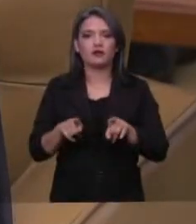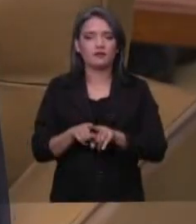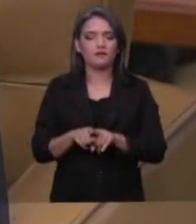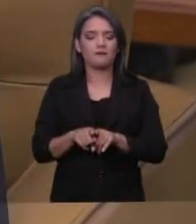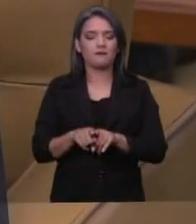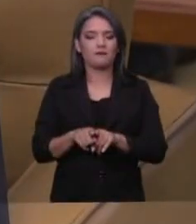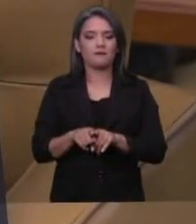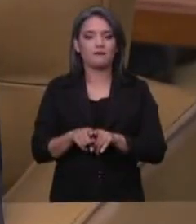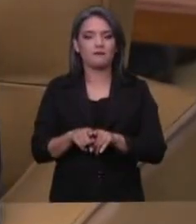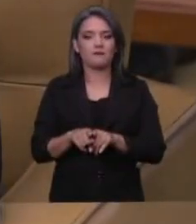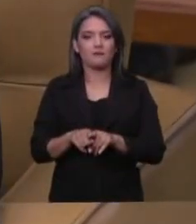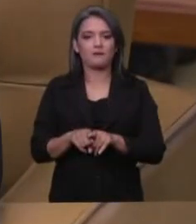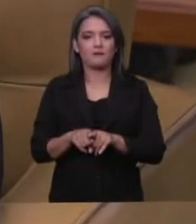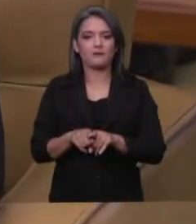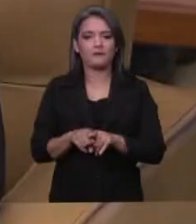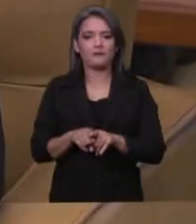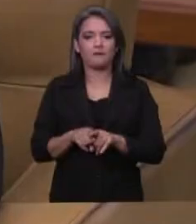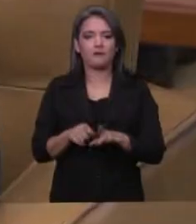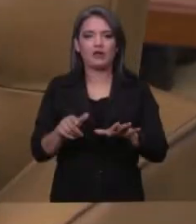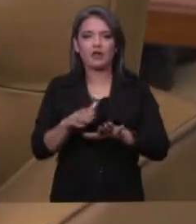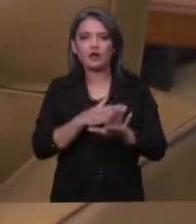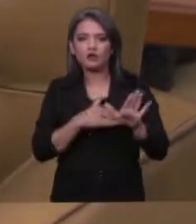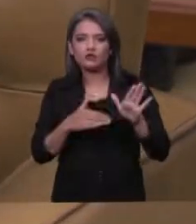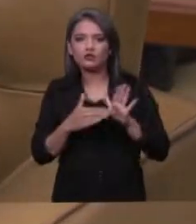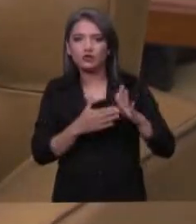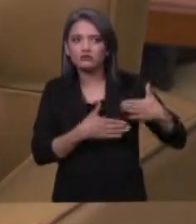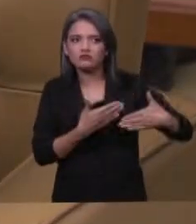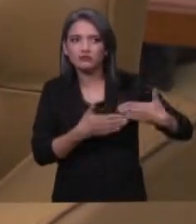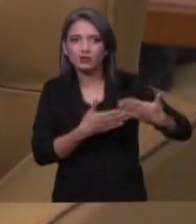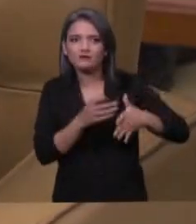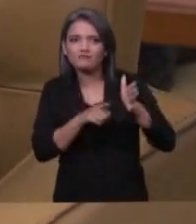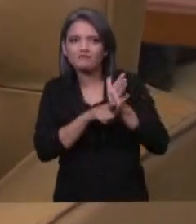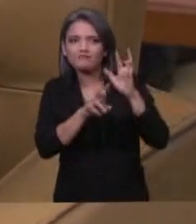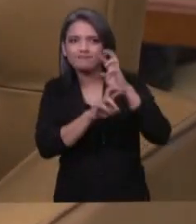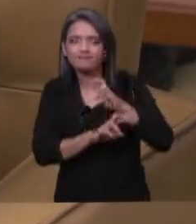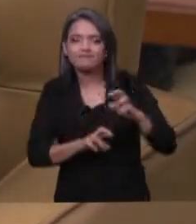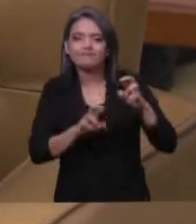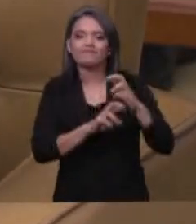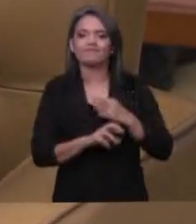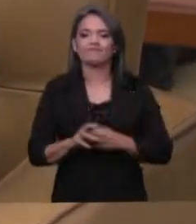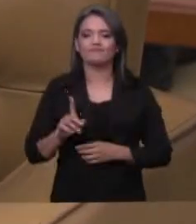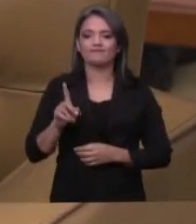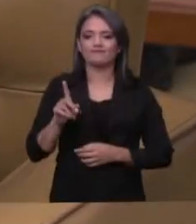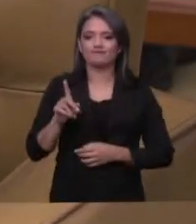condução desse inquérito, que é extremamente